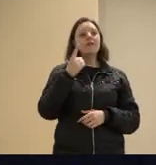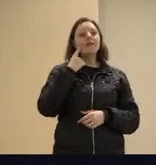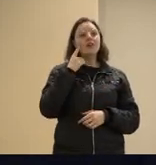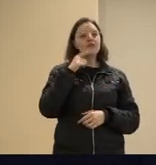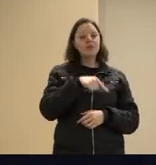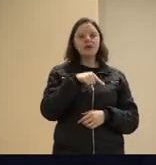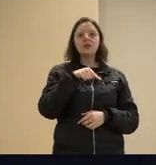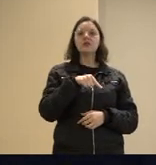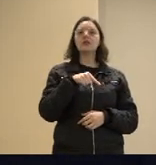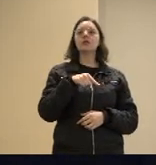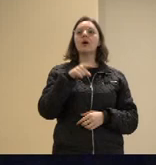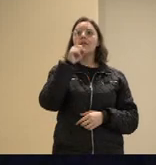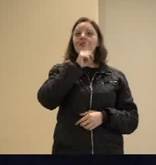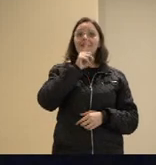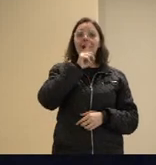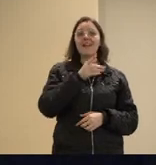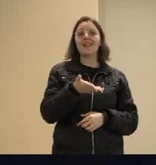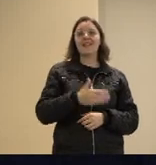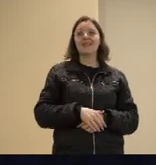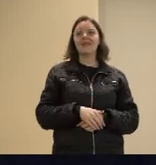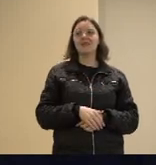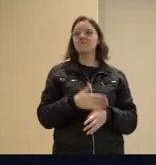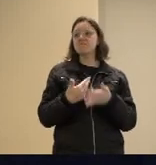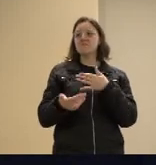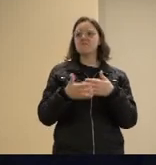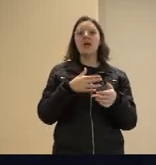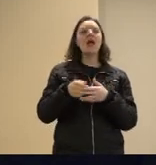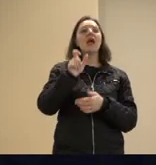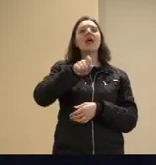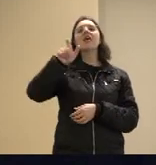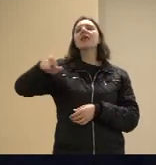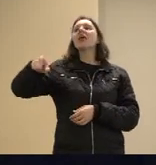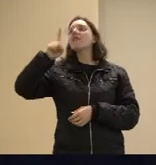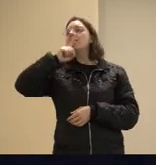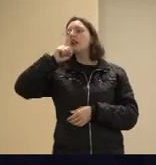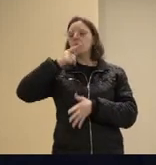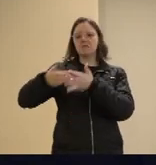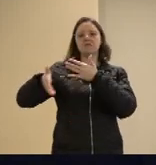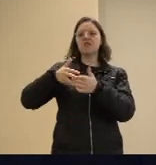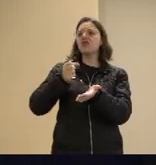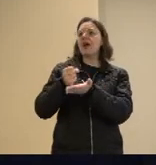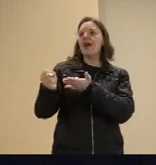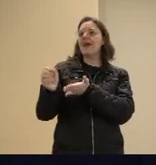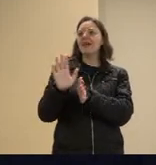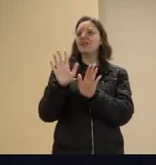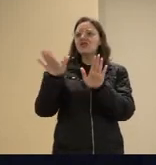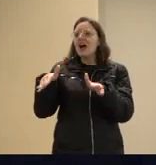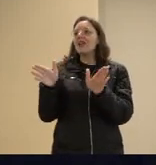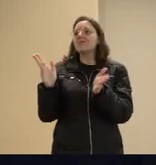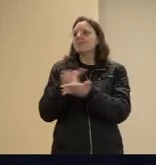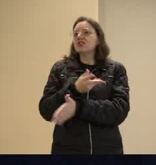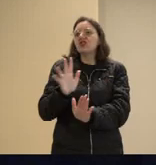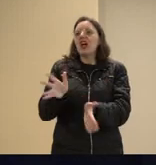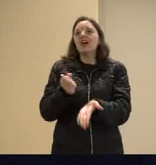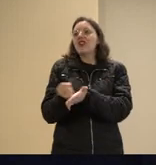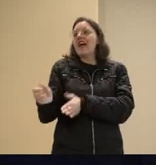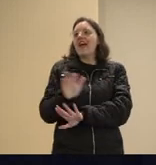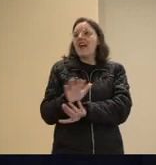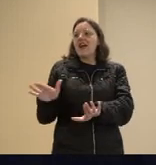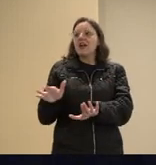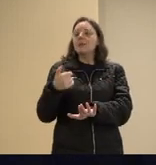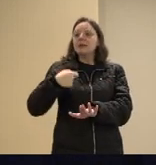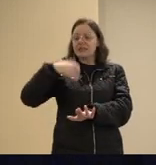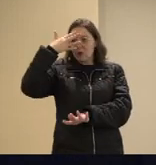de algumas falhas. Não importa quem falhou, porque a falha já aconteceu. Nós temos que entender a falha para não deixar que ela se